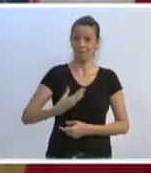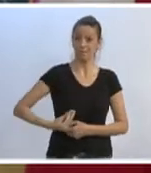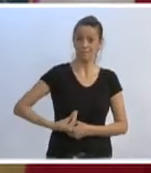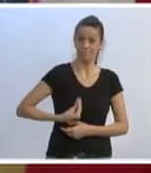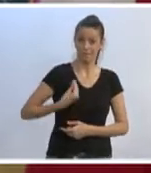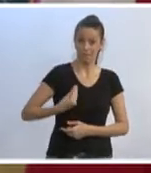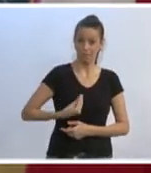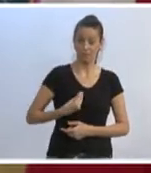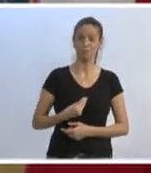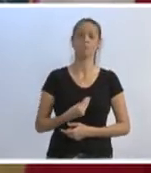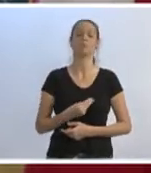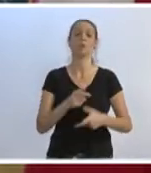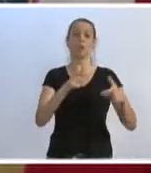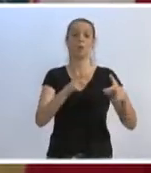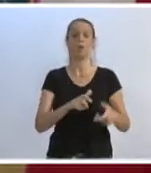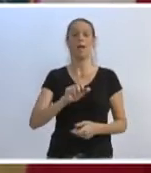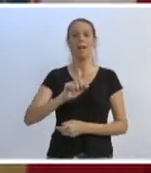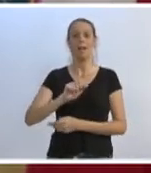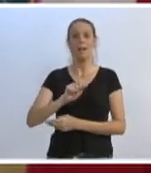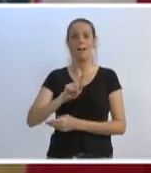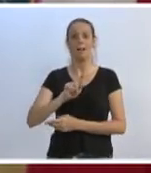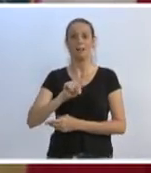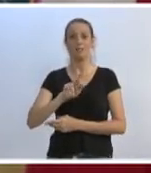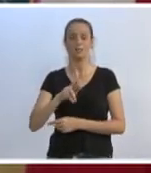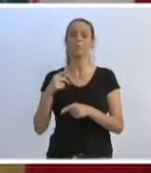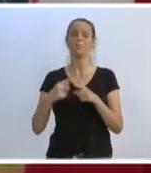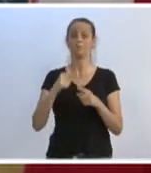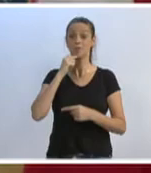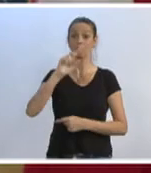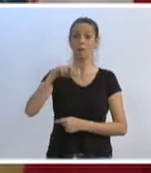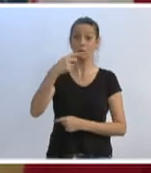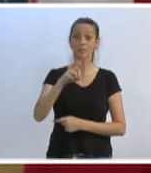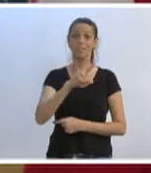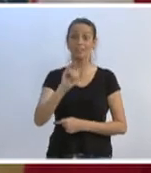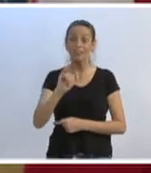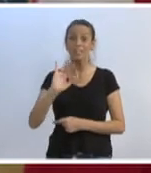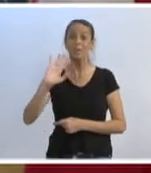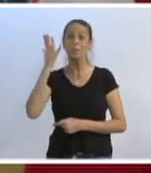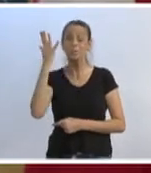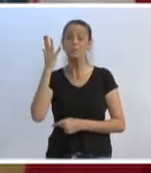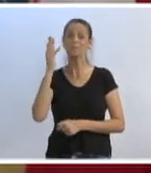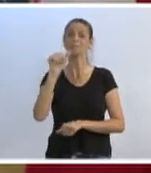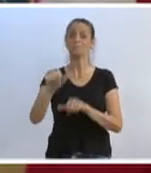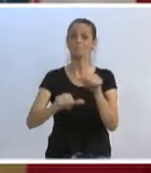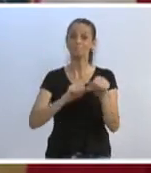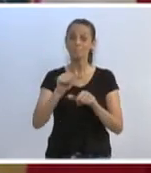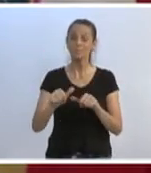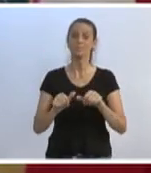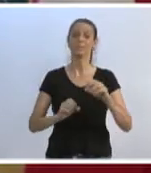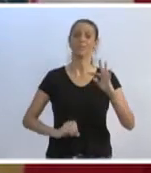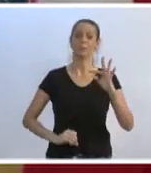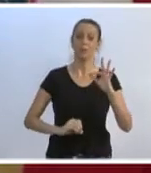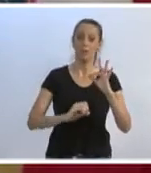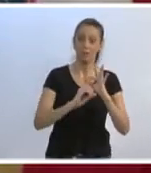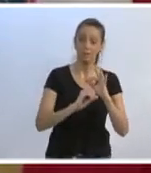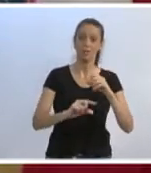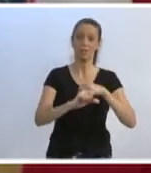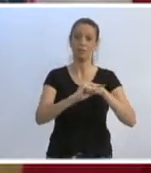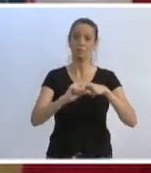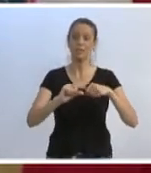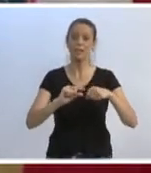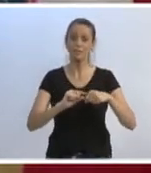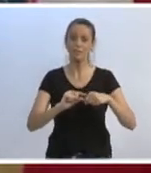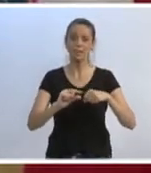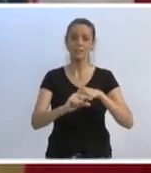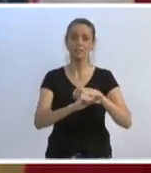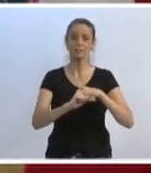possíveis alterações que vão sofrer na semana que vem principalmente na região do tribeca as fortalezas e fidelis